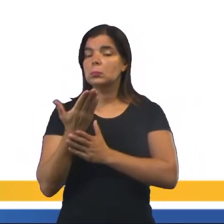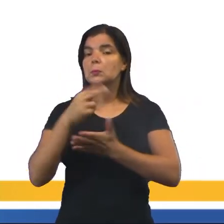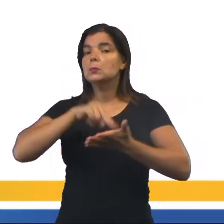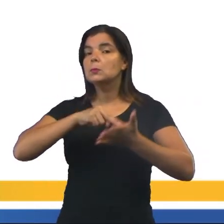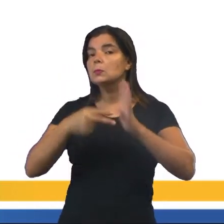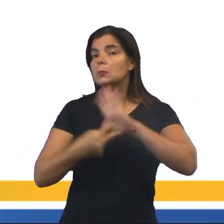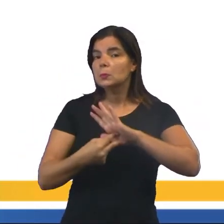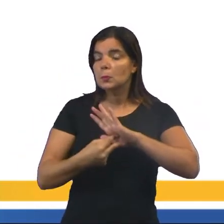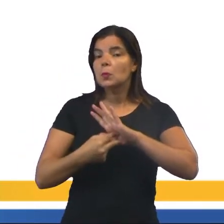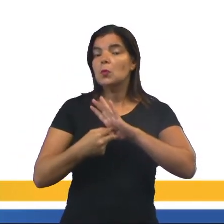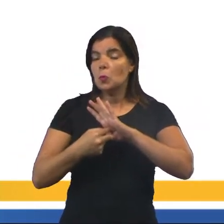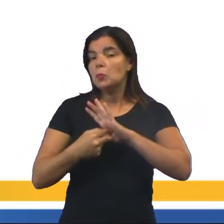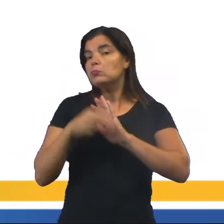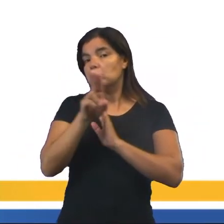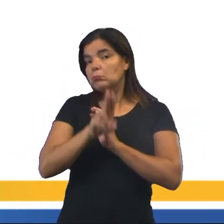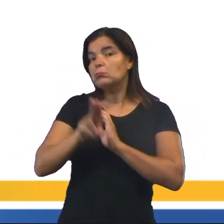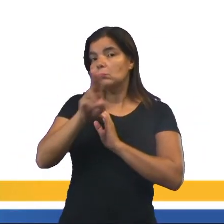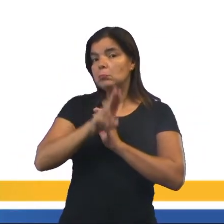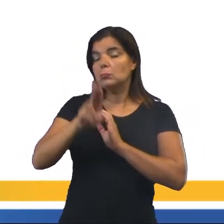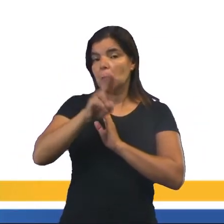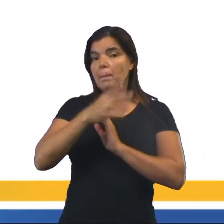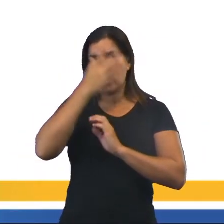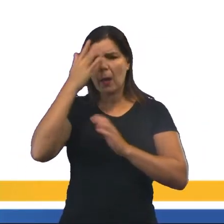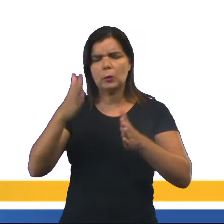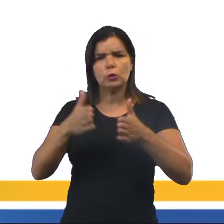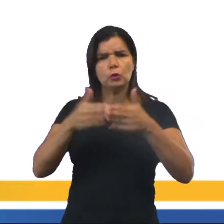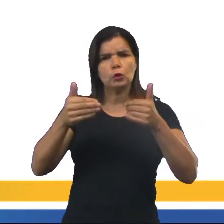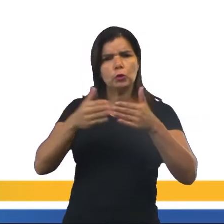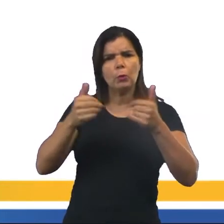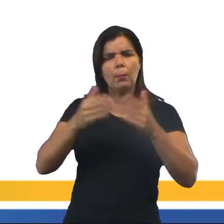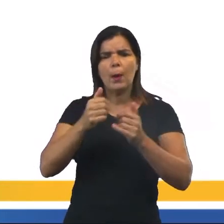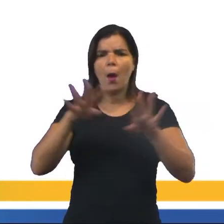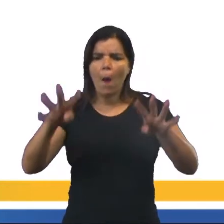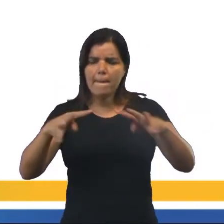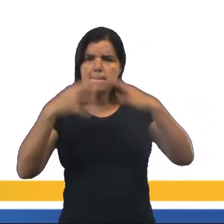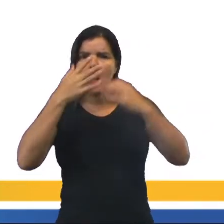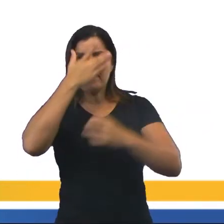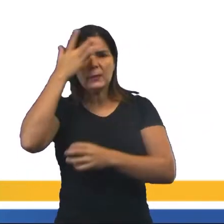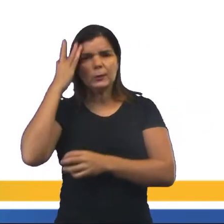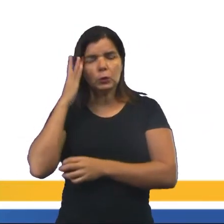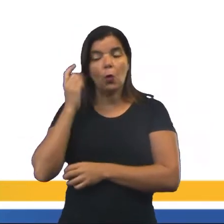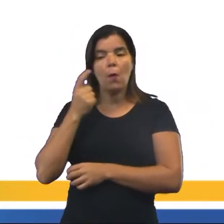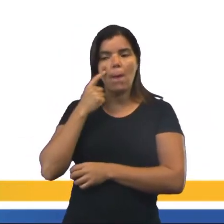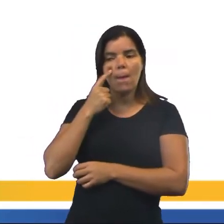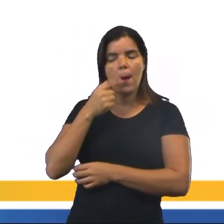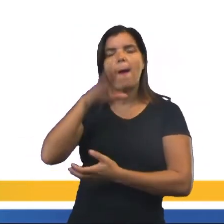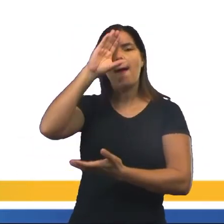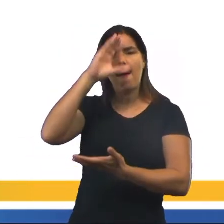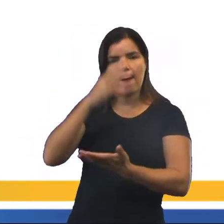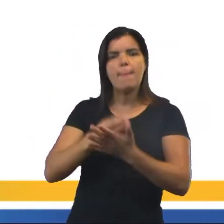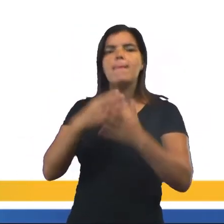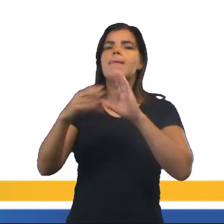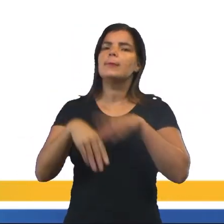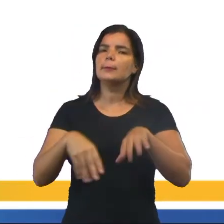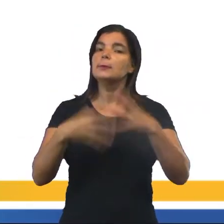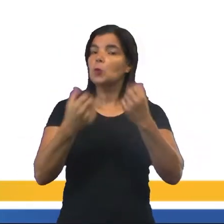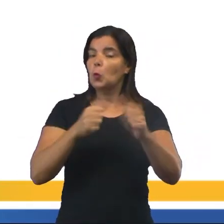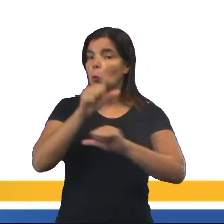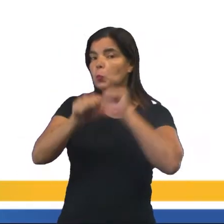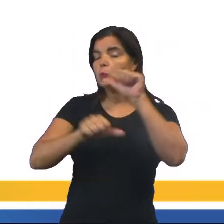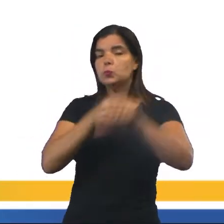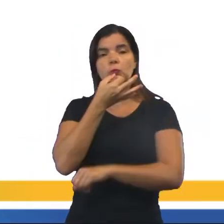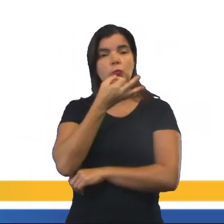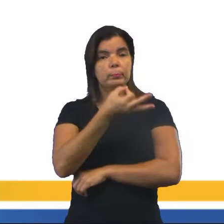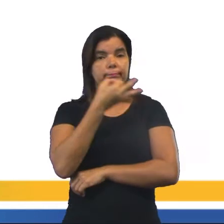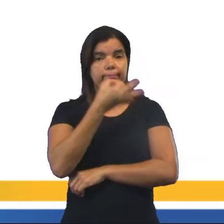seja, um meio usado para persuadir, para tentar convencer alguém fazendo com que esta pessoa mude de